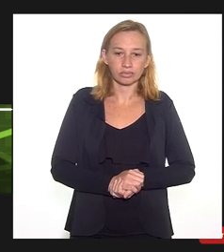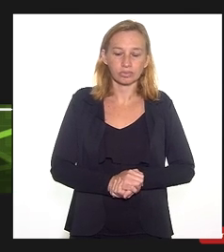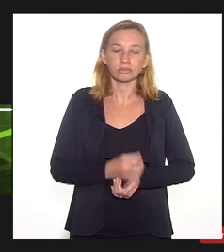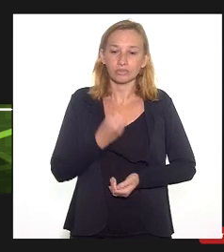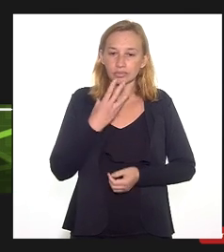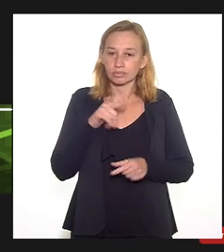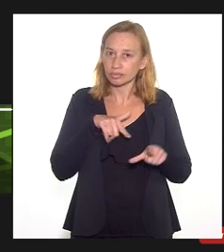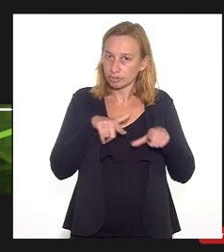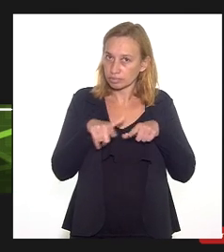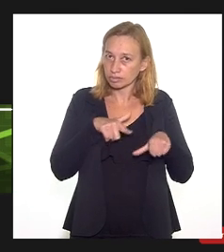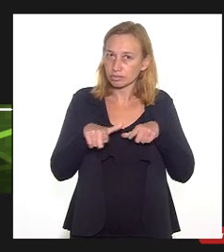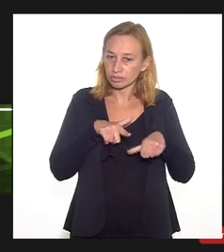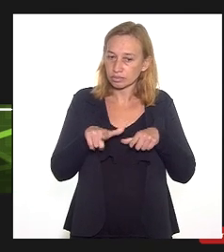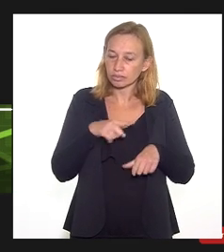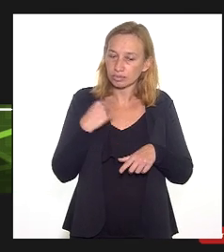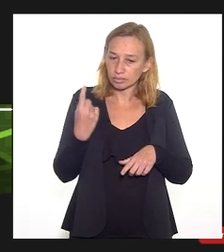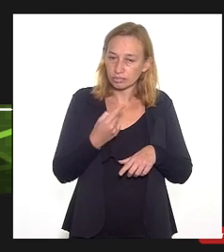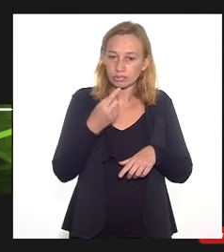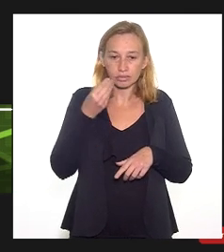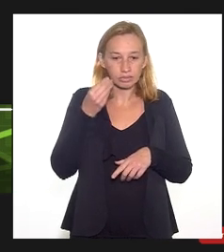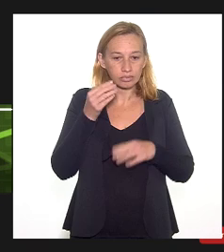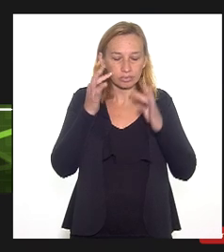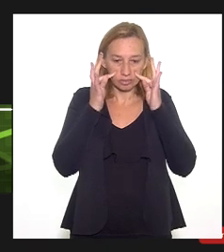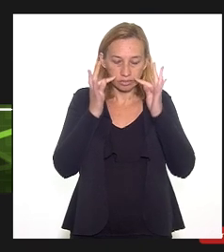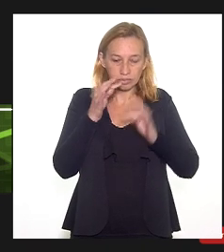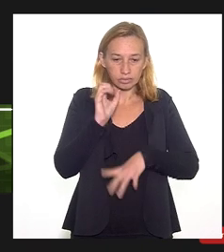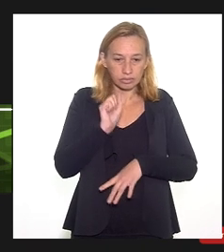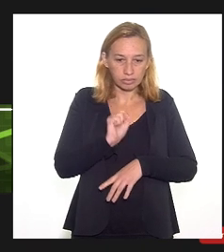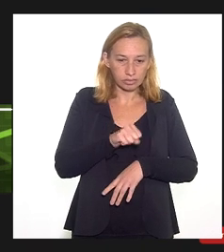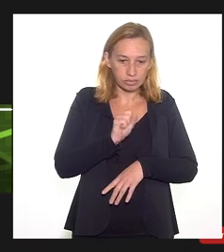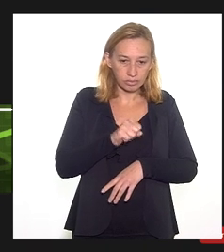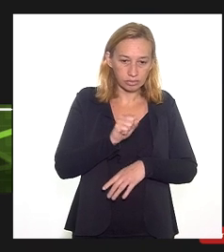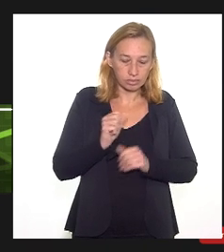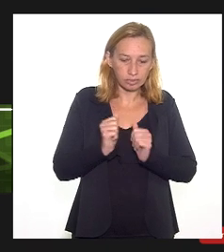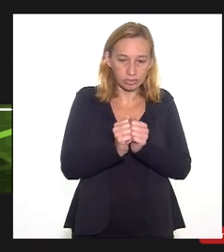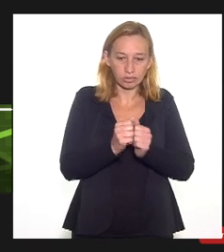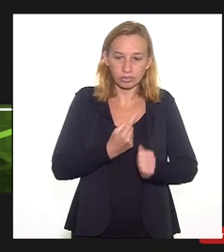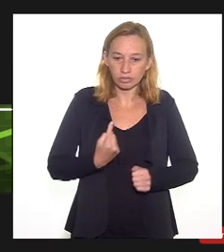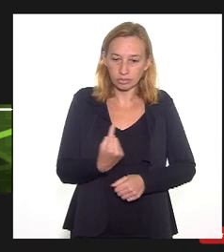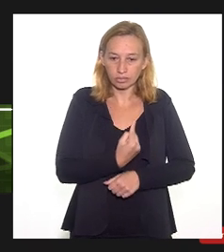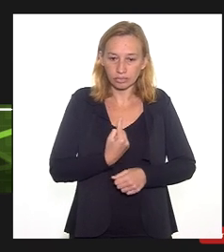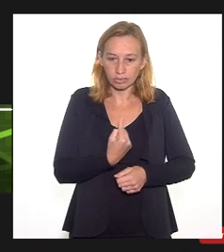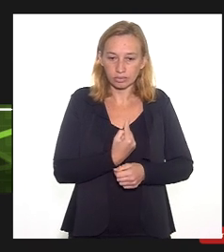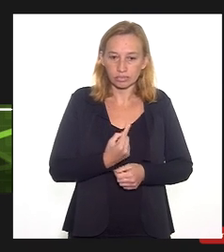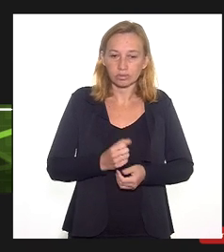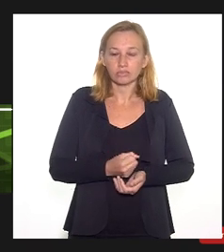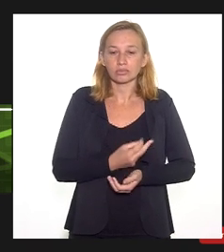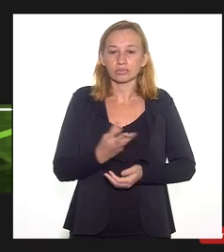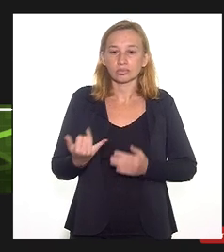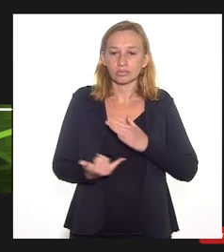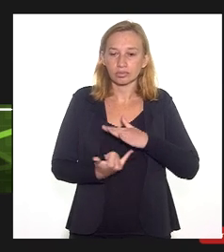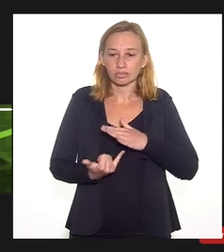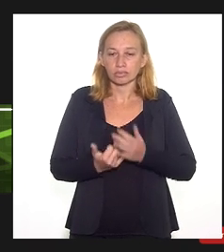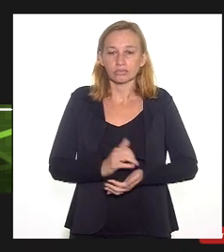trabalhado e a gente é testemunha disso e até junto conosco enquanto entidade